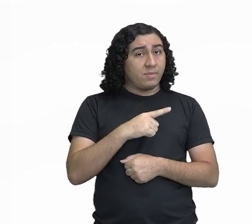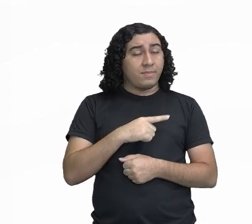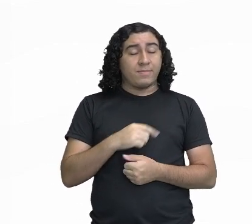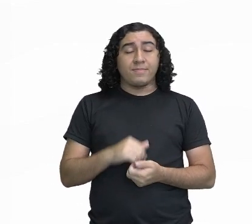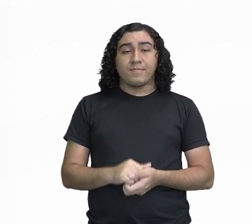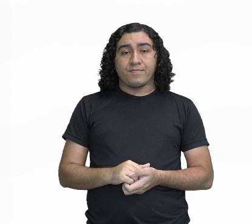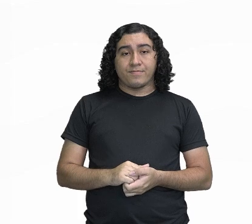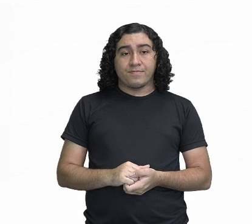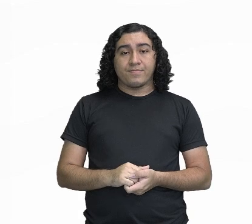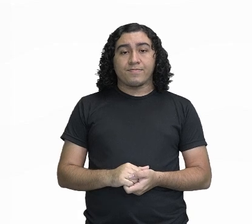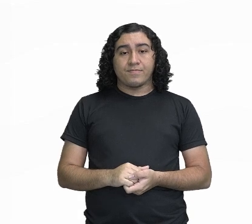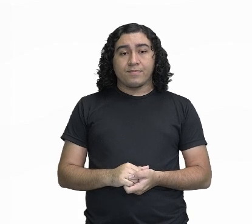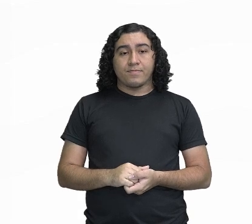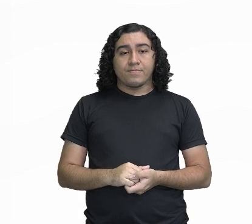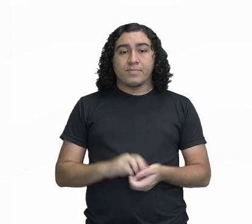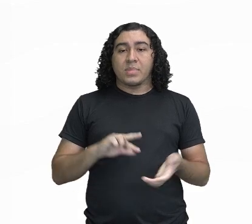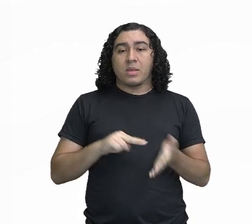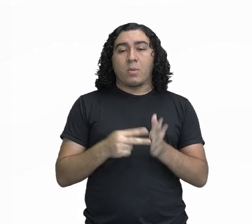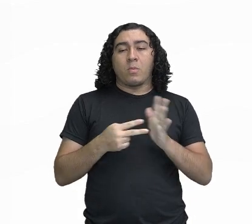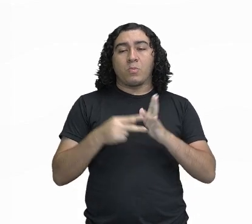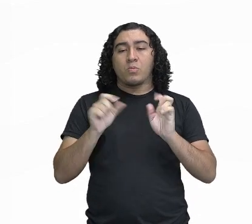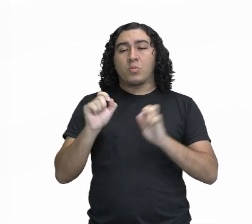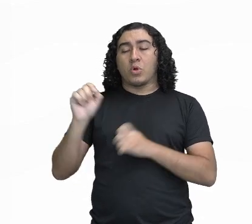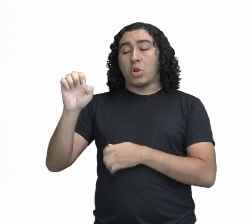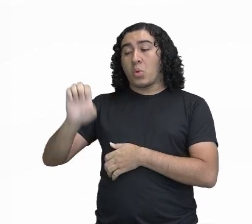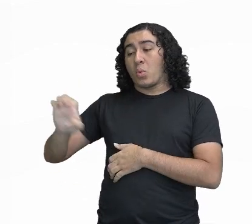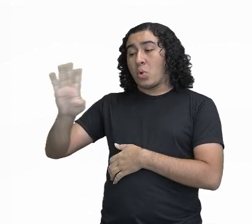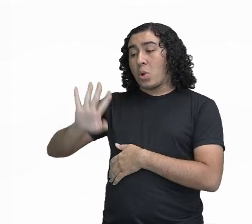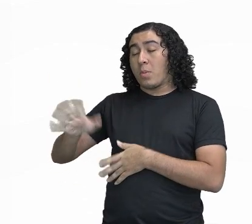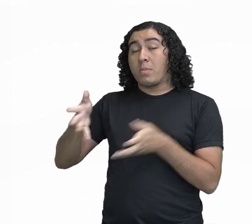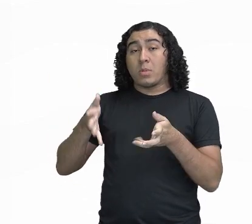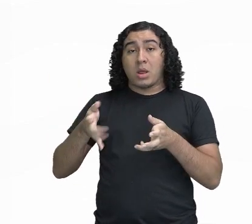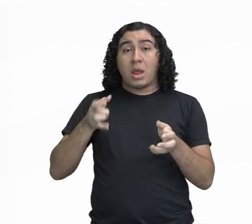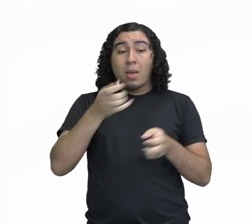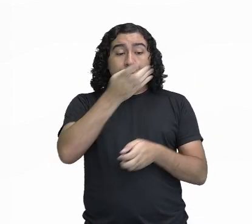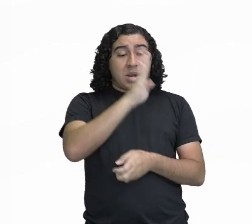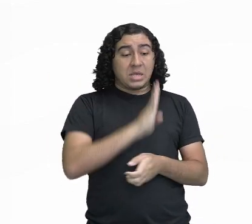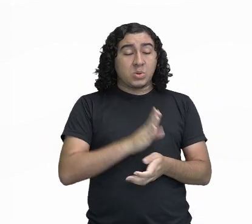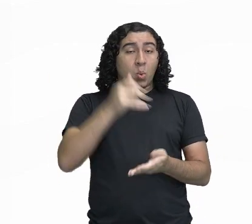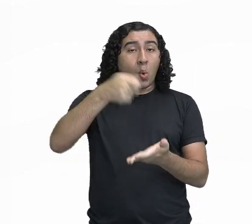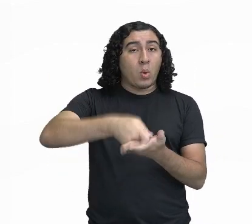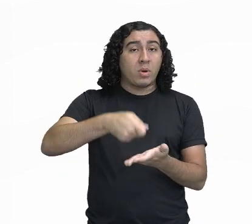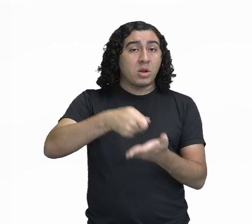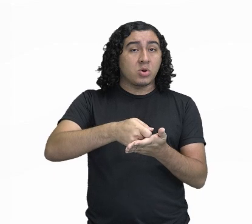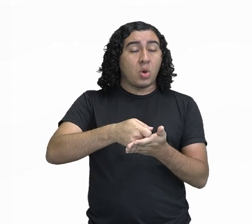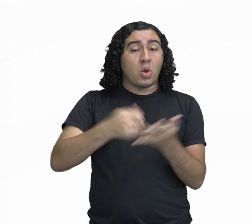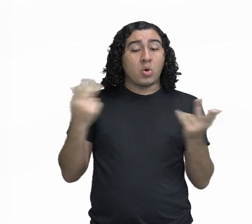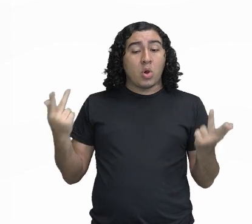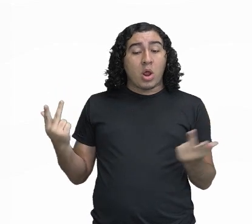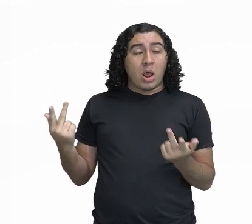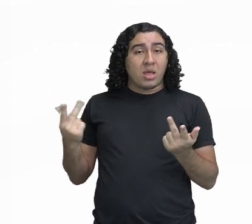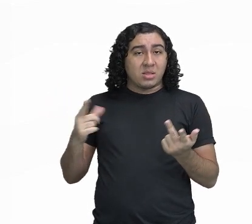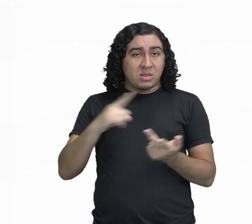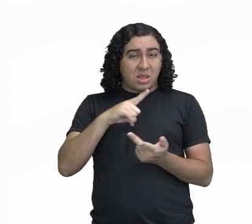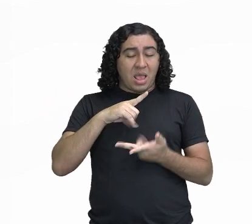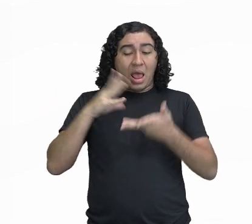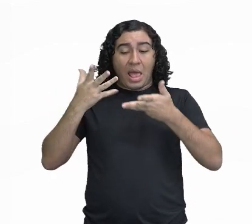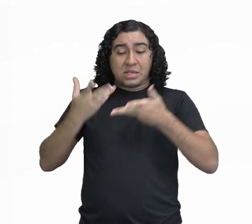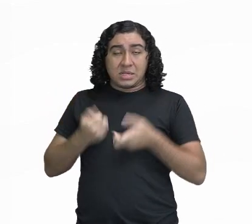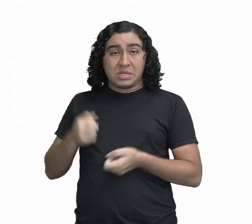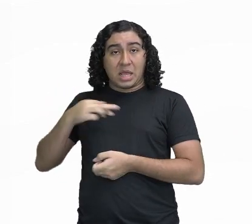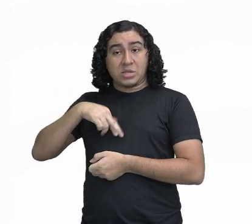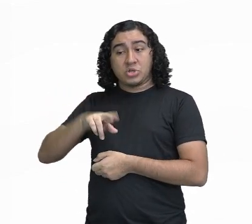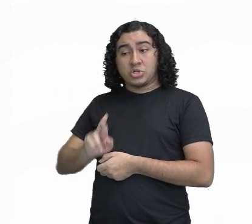E os europeus quiseram impor uma religião, uma tradição que os povos